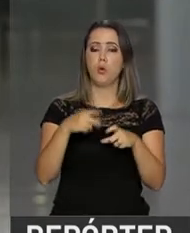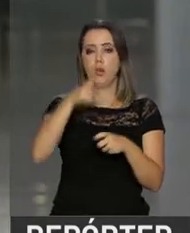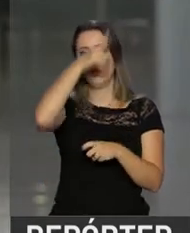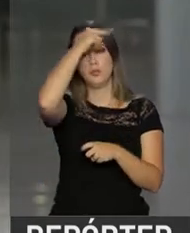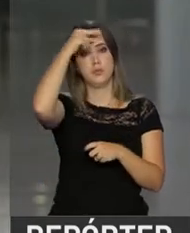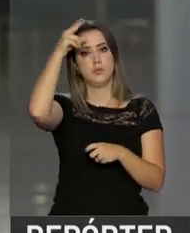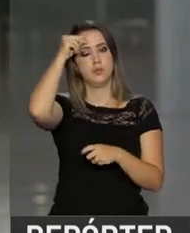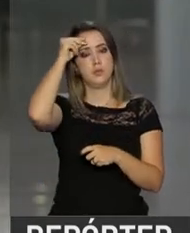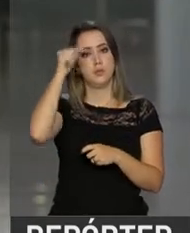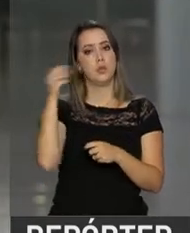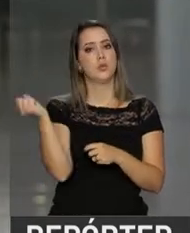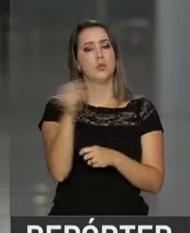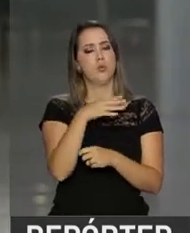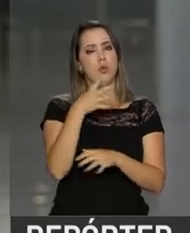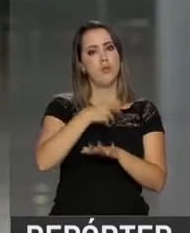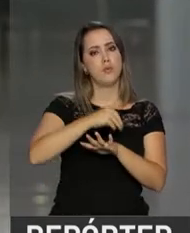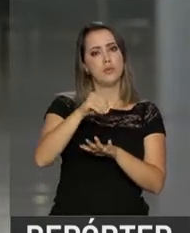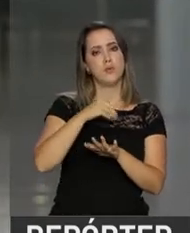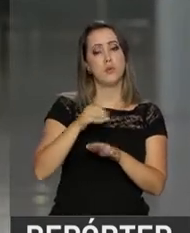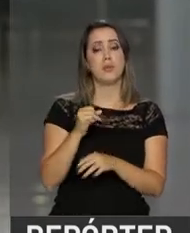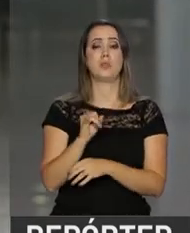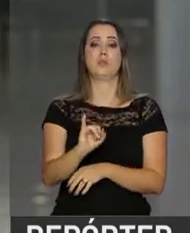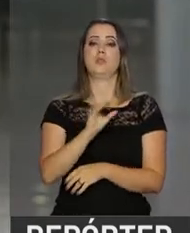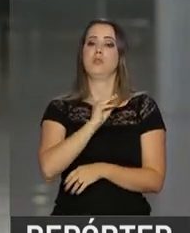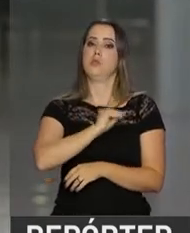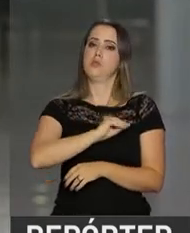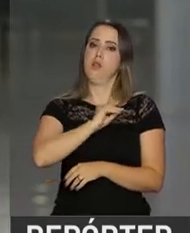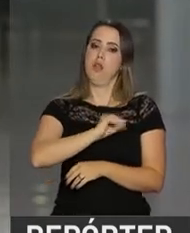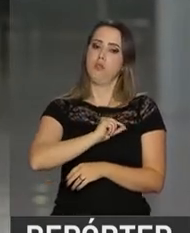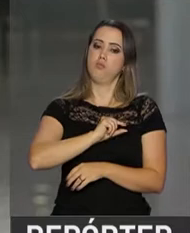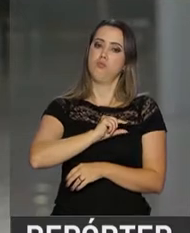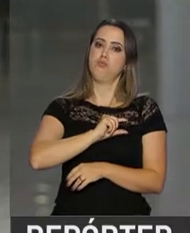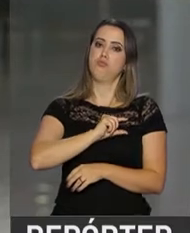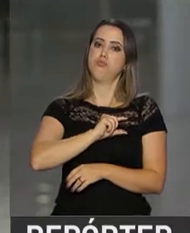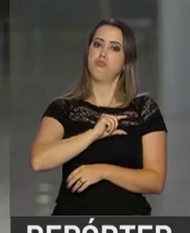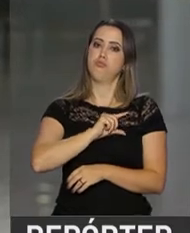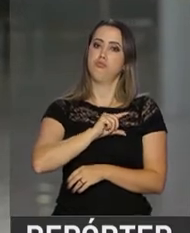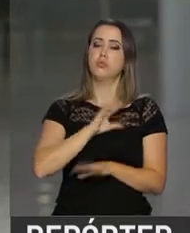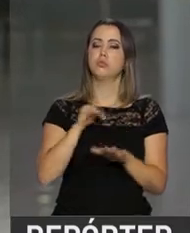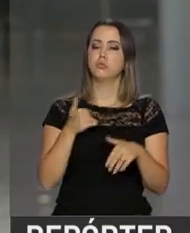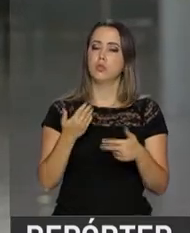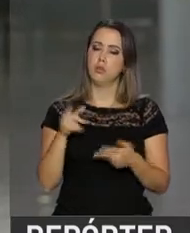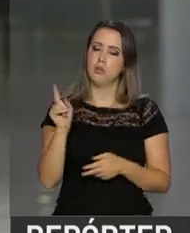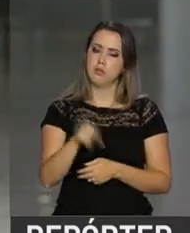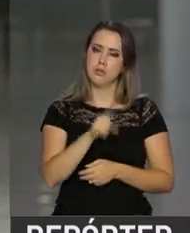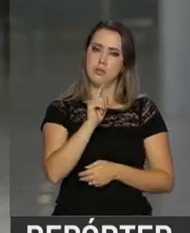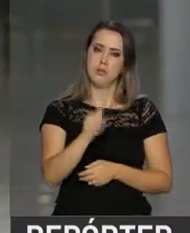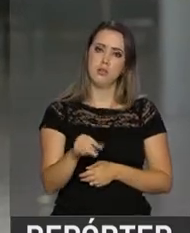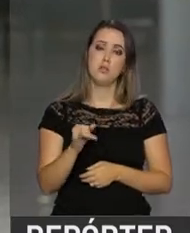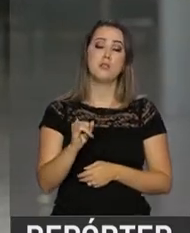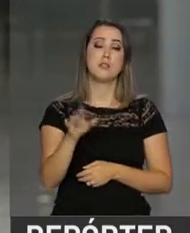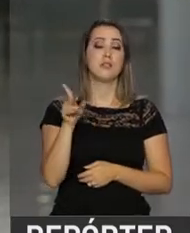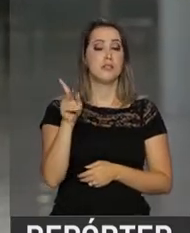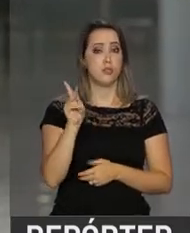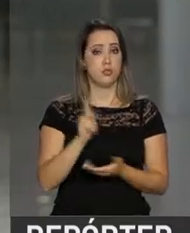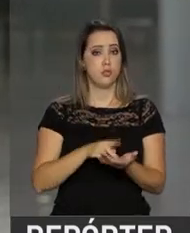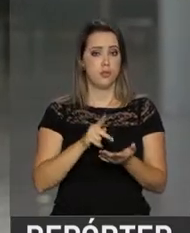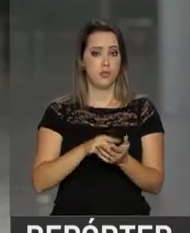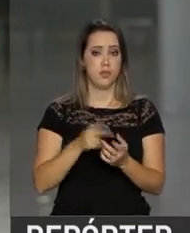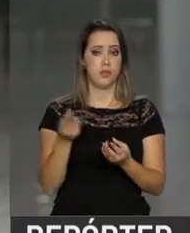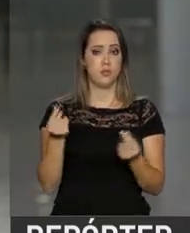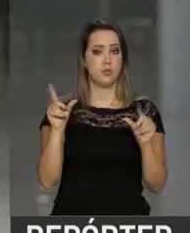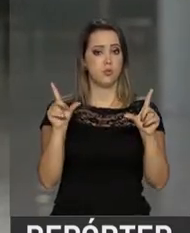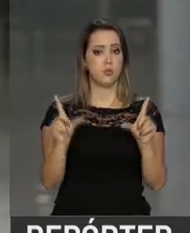informações se a renda for maior do que ele declarou o benefício é cancelado se ele de fato tem uma renda menor